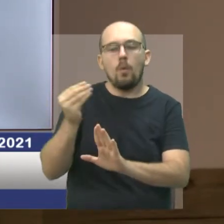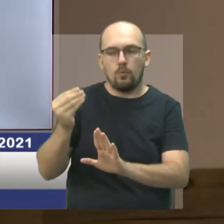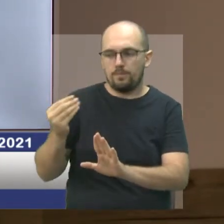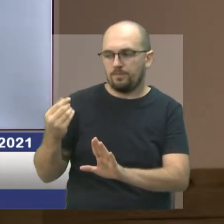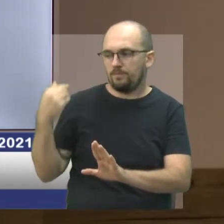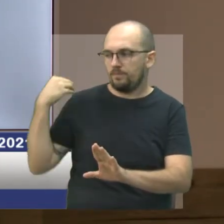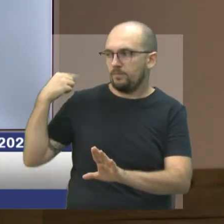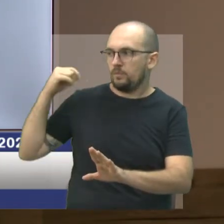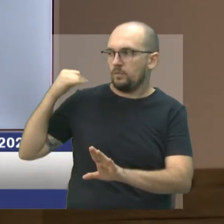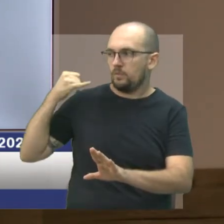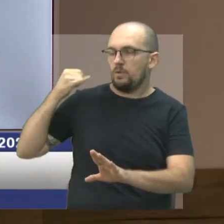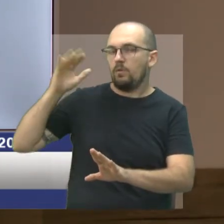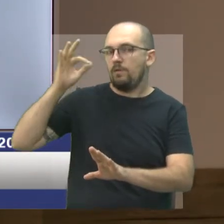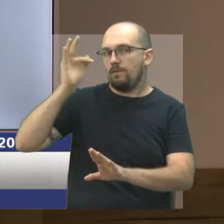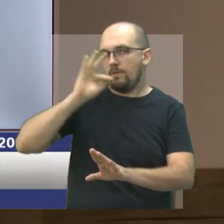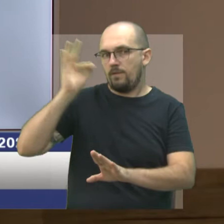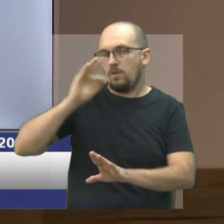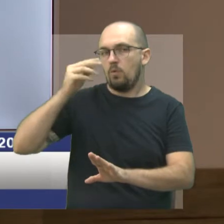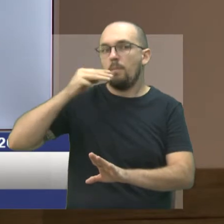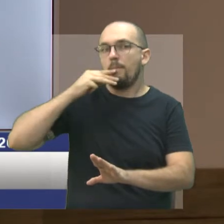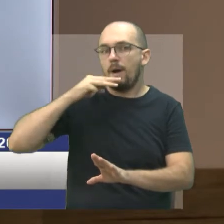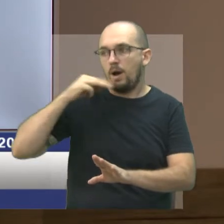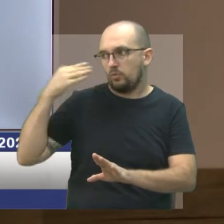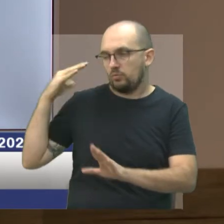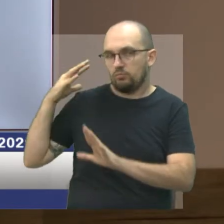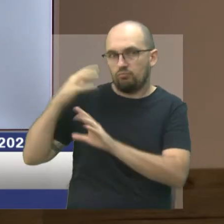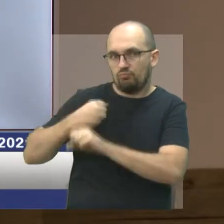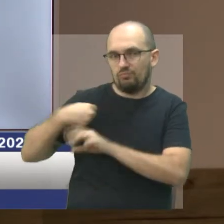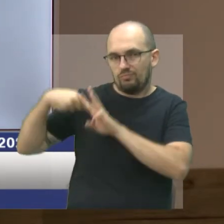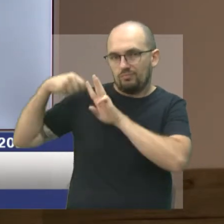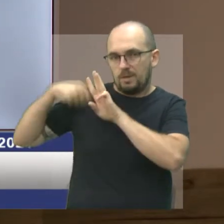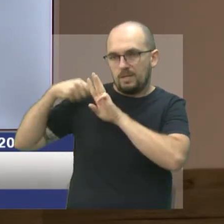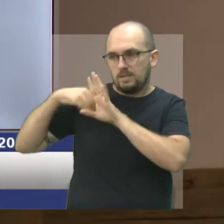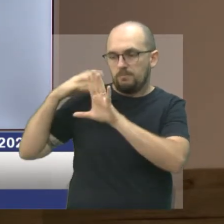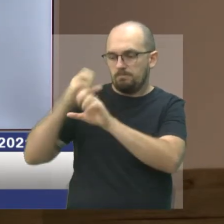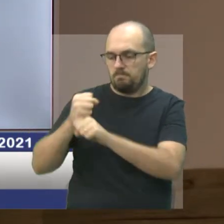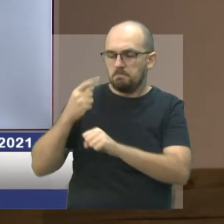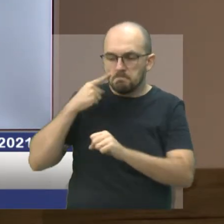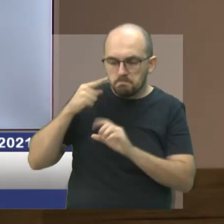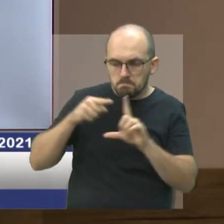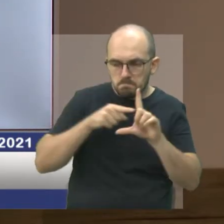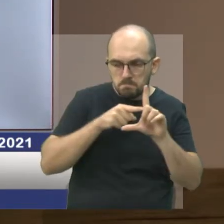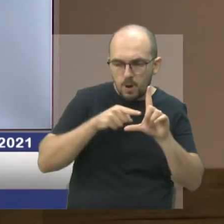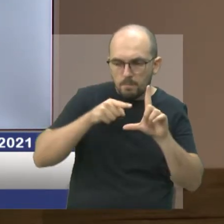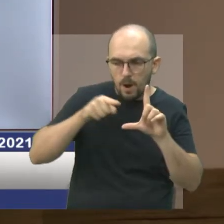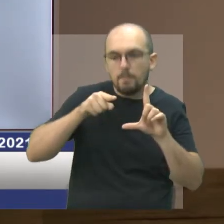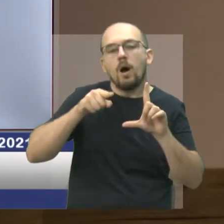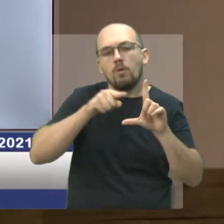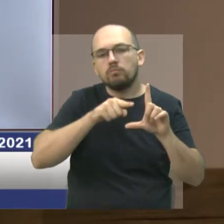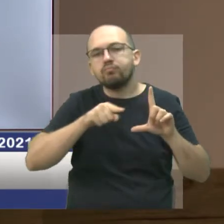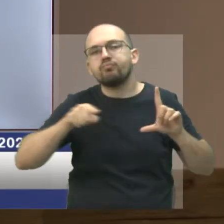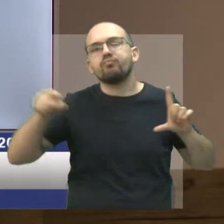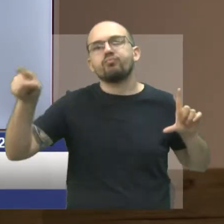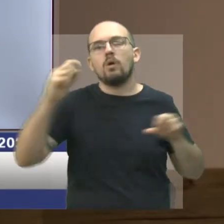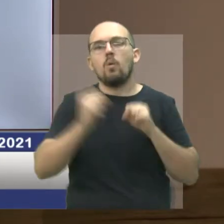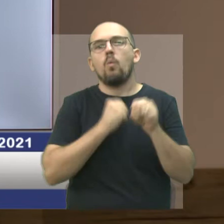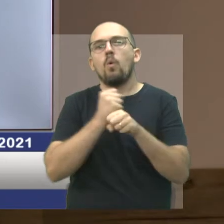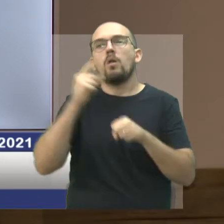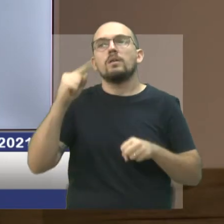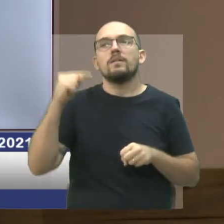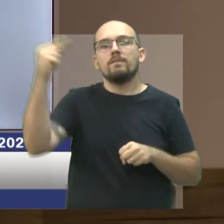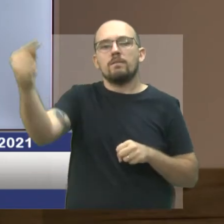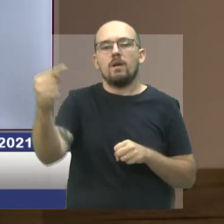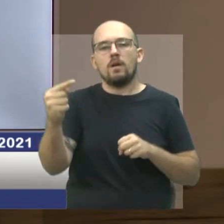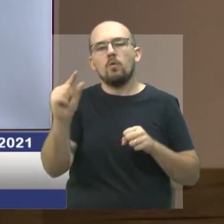mês fechado, observou o comportamento e projetou para o próximo ano com